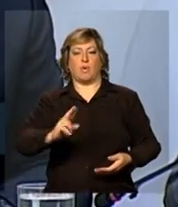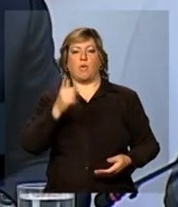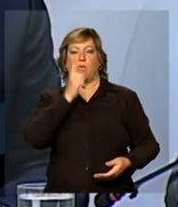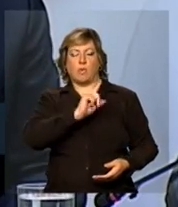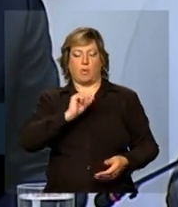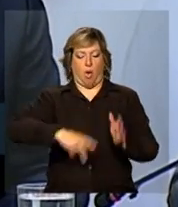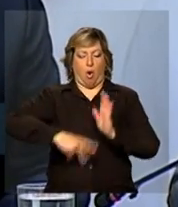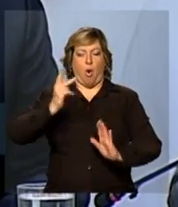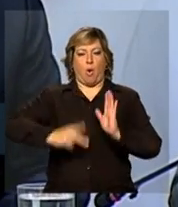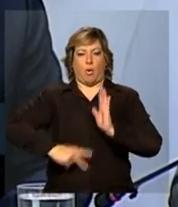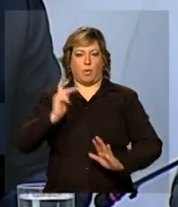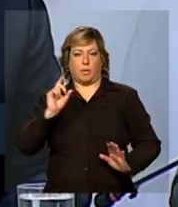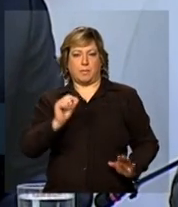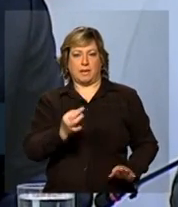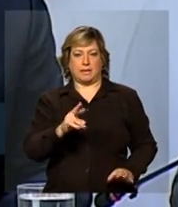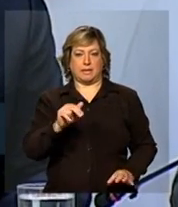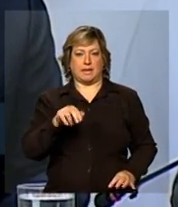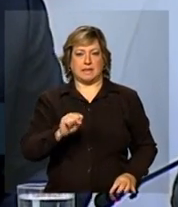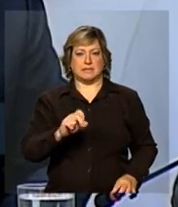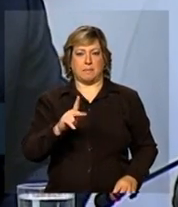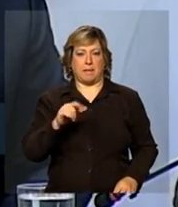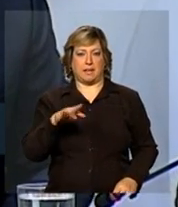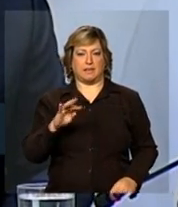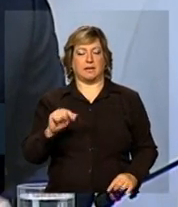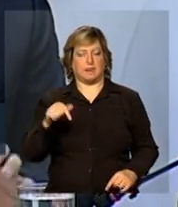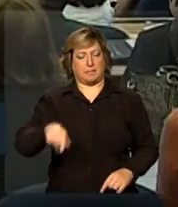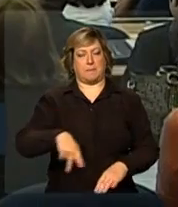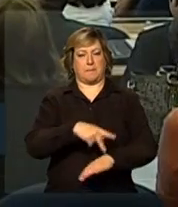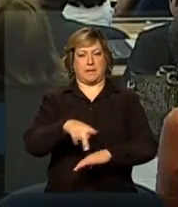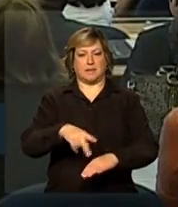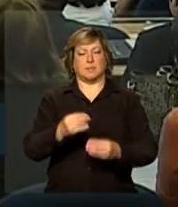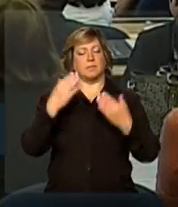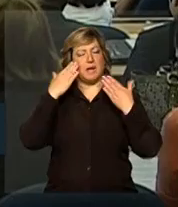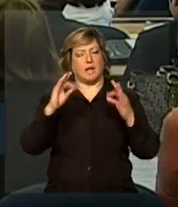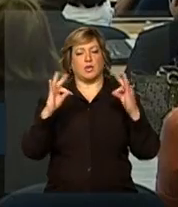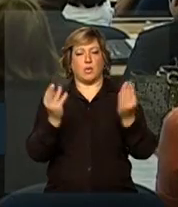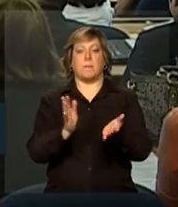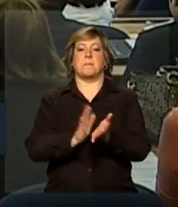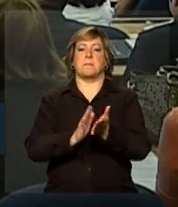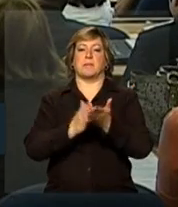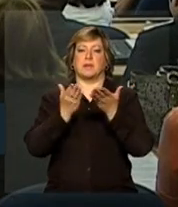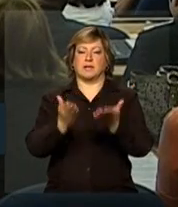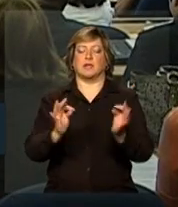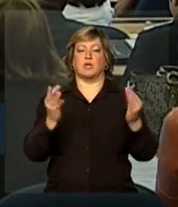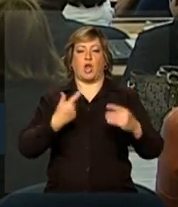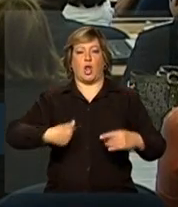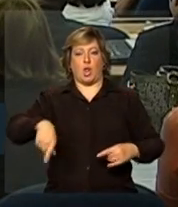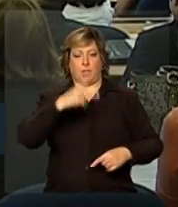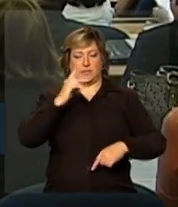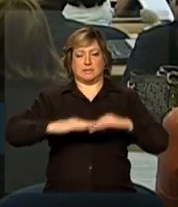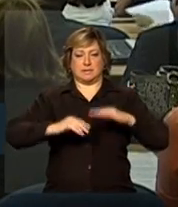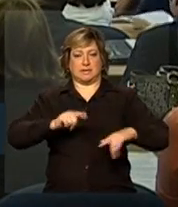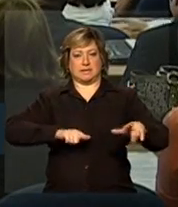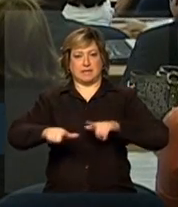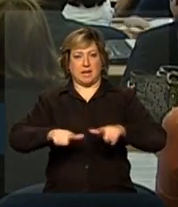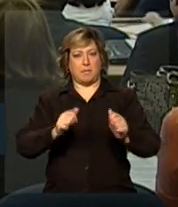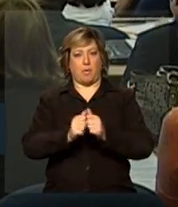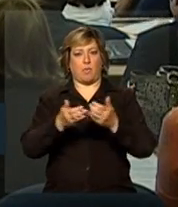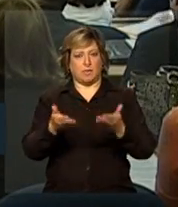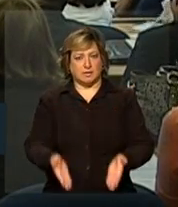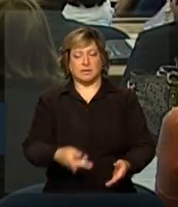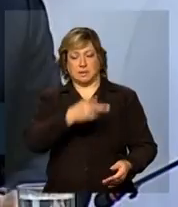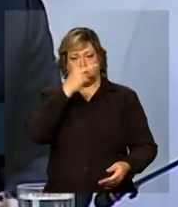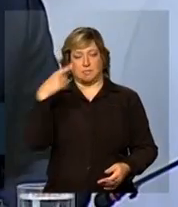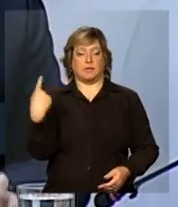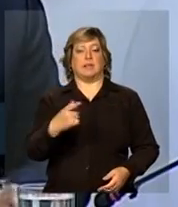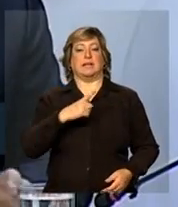de transplantes no nosso país. Então, muito obrigado a todos e parabéns a nós, transplantadores, e à população que tem um sistema